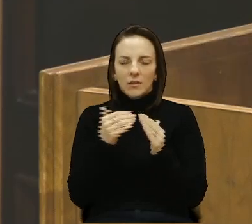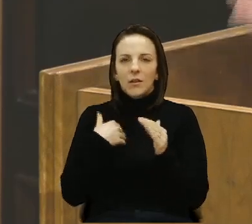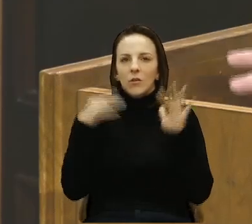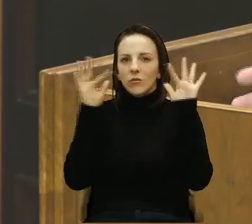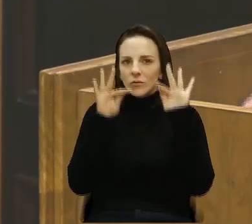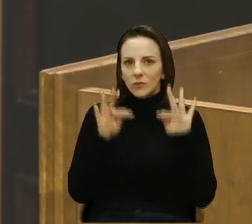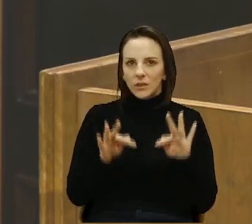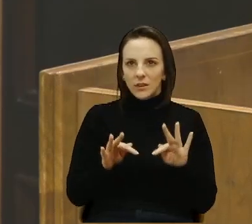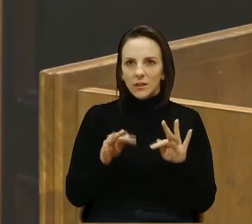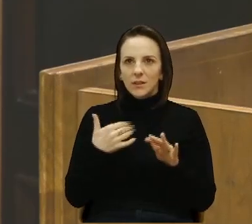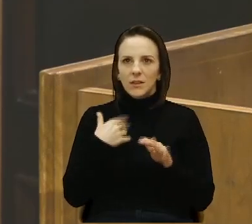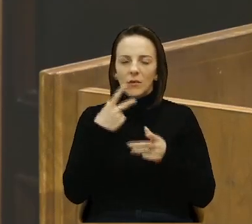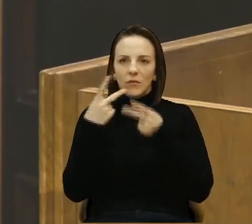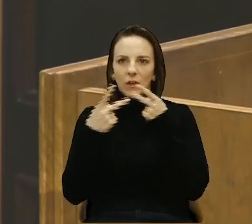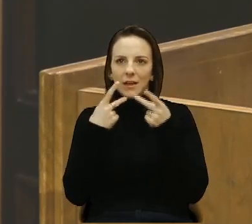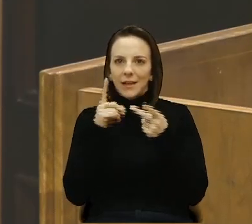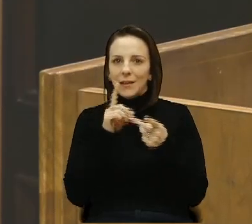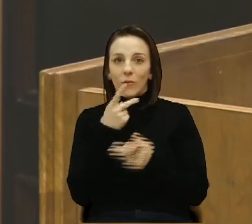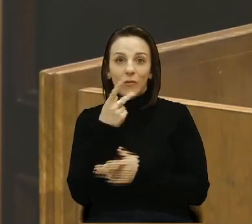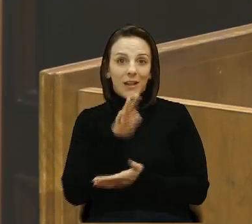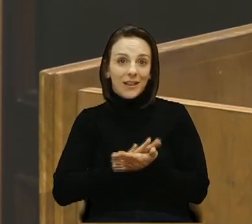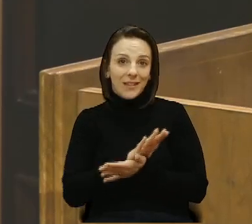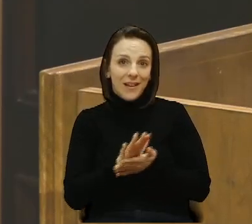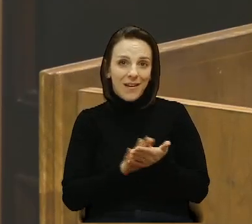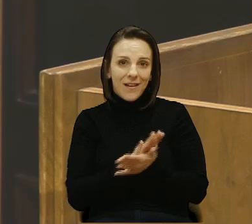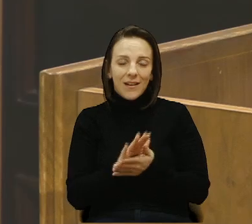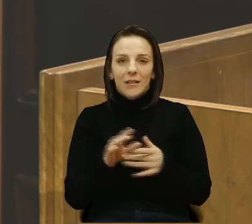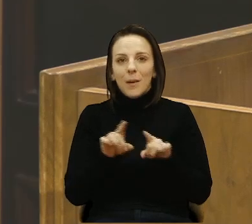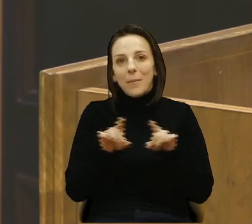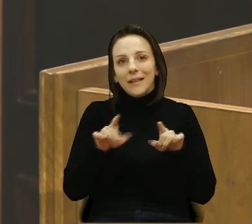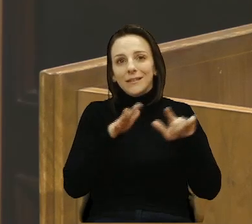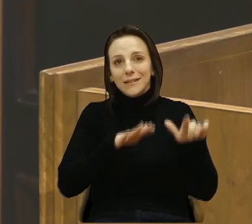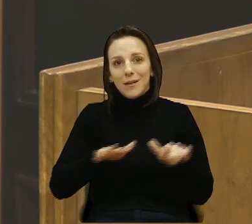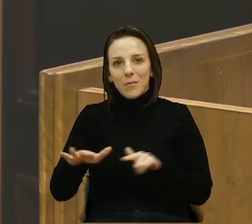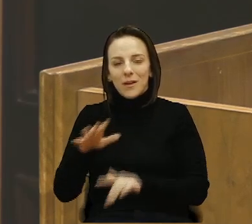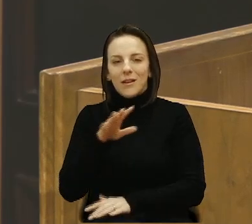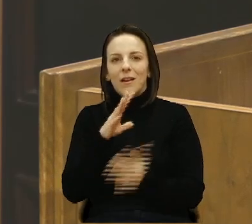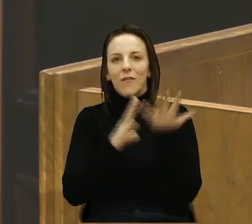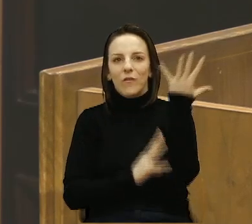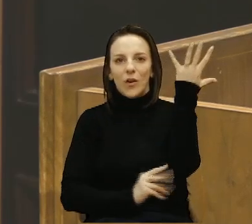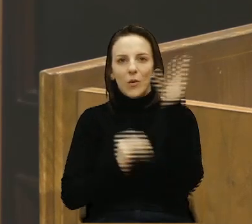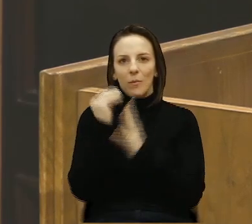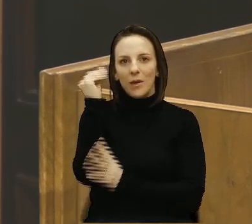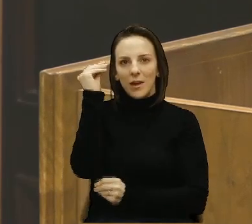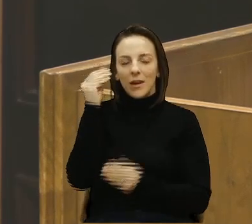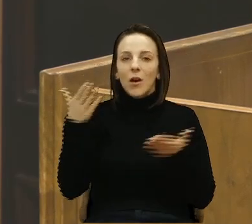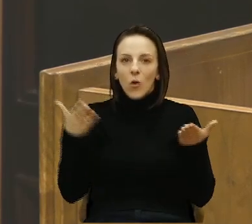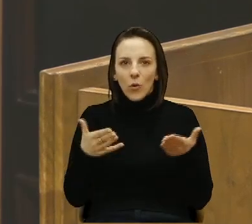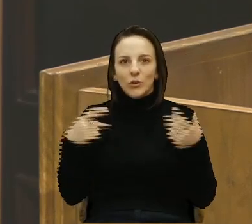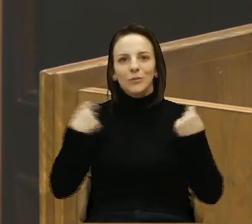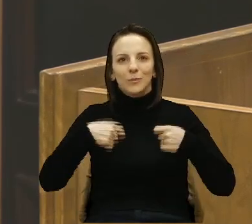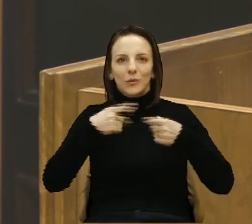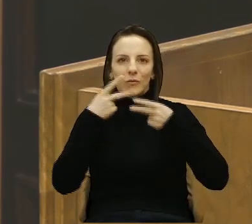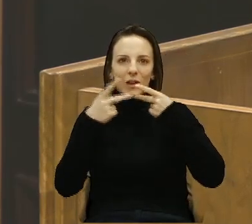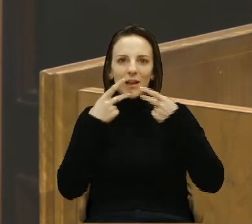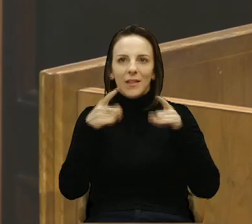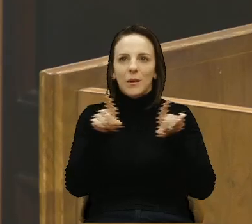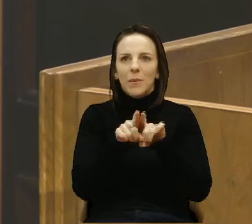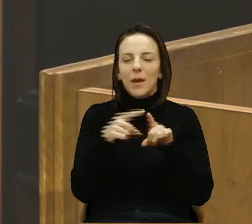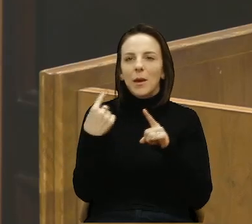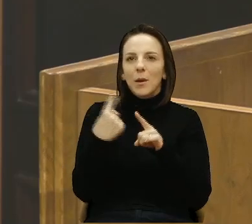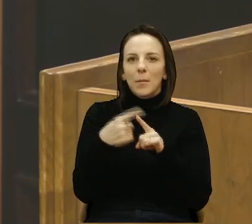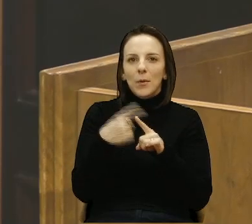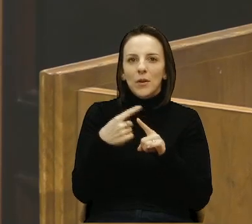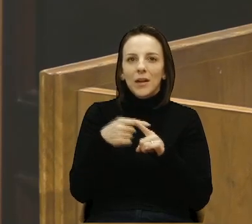ia falar, mas era a Semana Farroupilha, hoje também não posso deixar de falar desse projeto que para mim é tão importante, ainda mais depois do sucesso que foi a